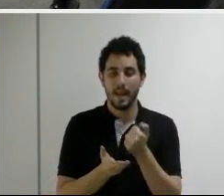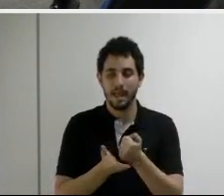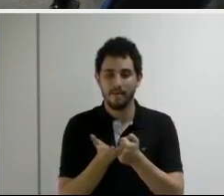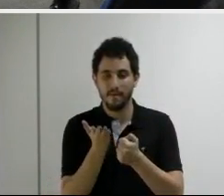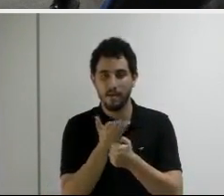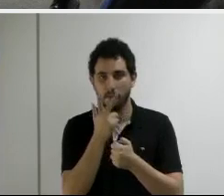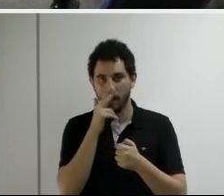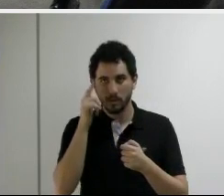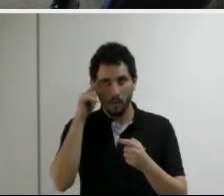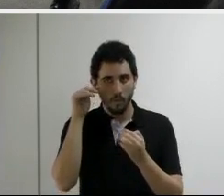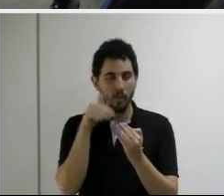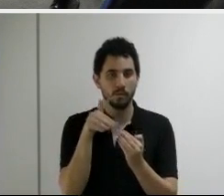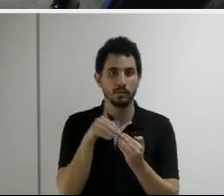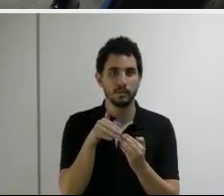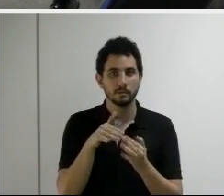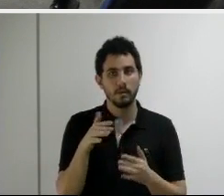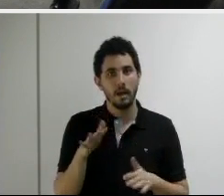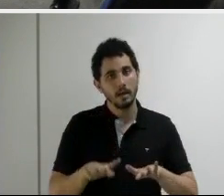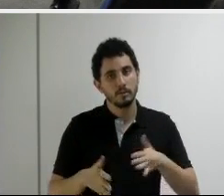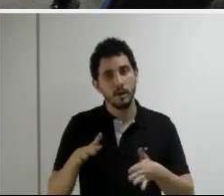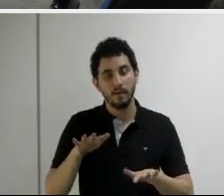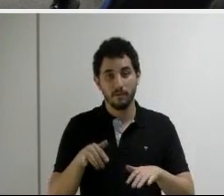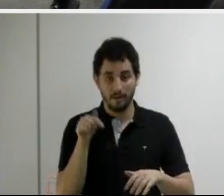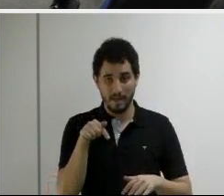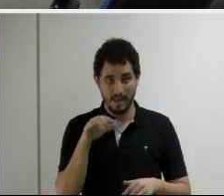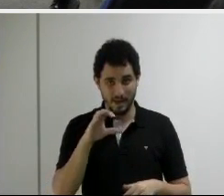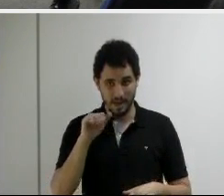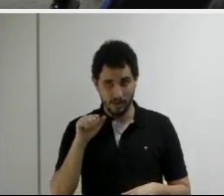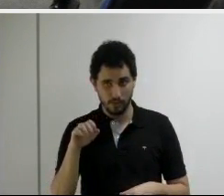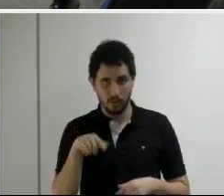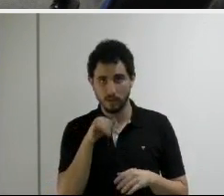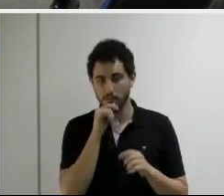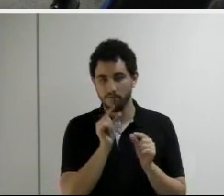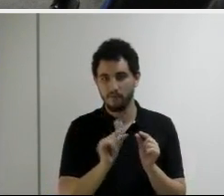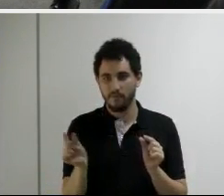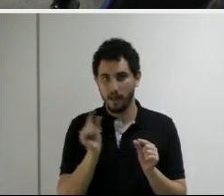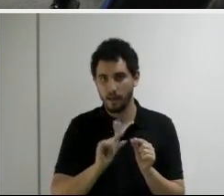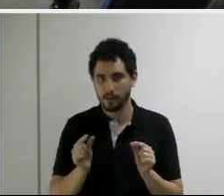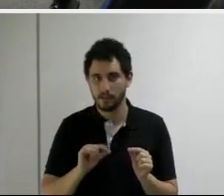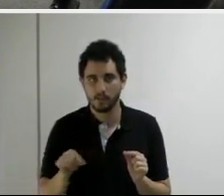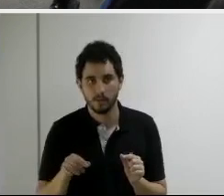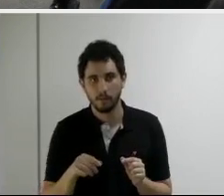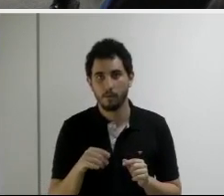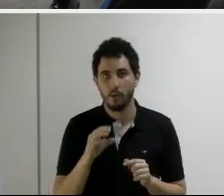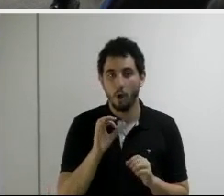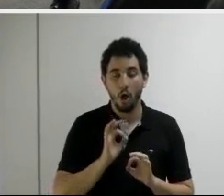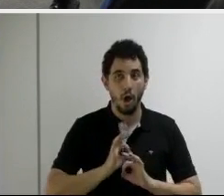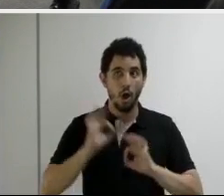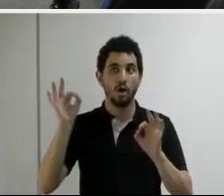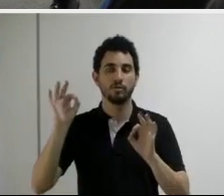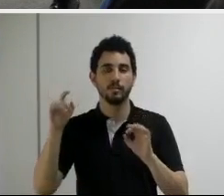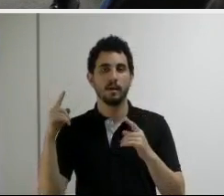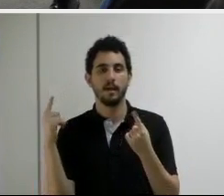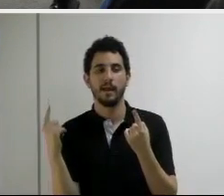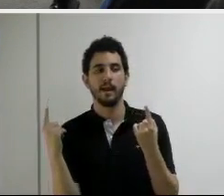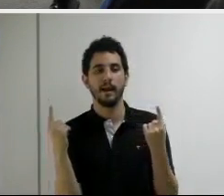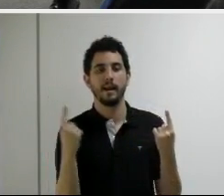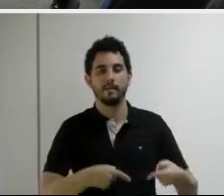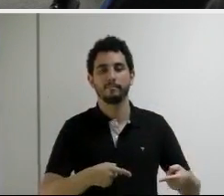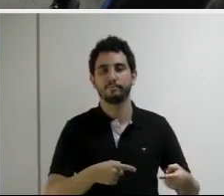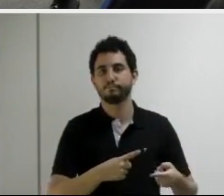razoável, e acho que, neste caso, aquela frase de que o ótimo é inimigo do bom